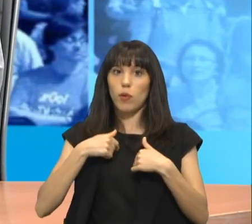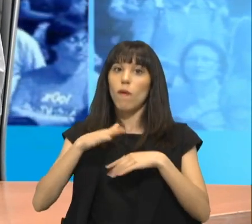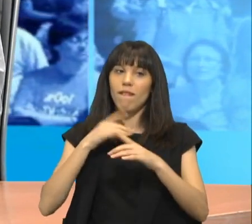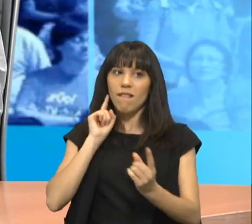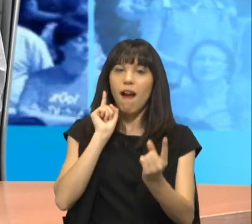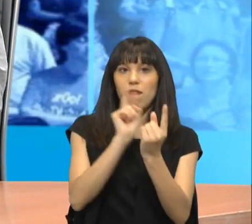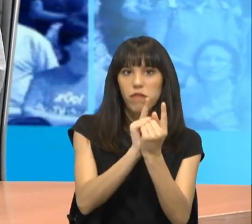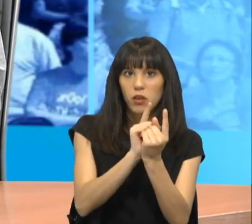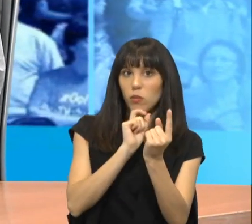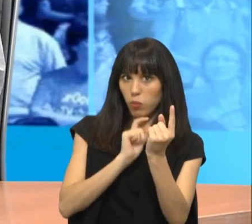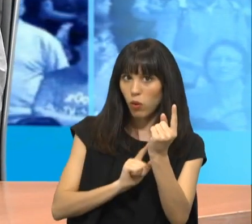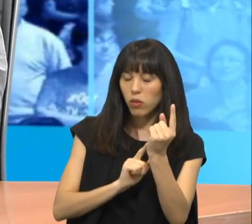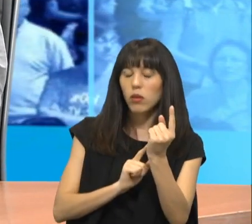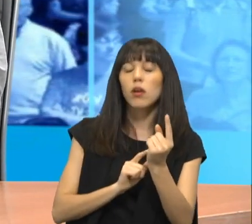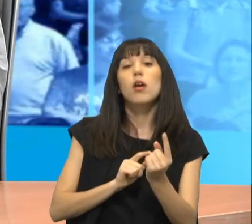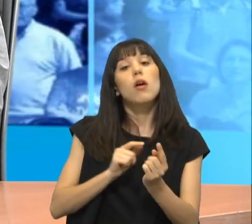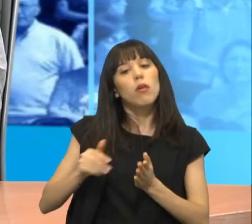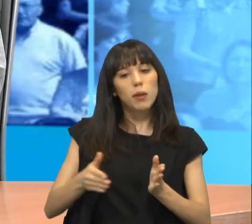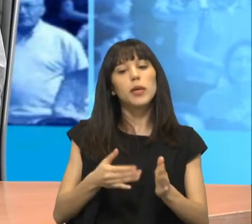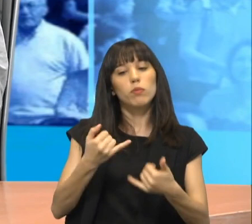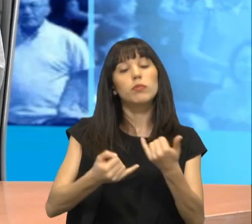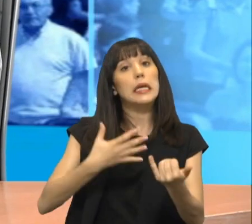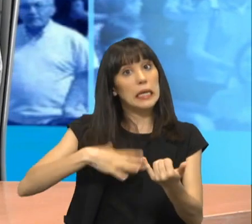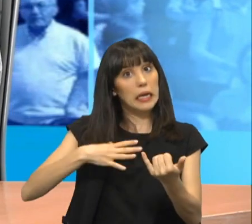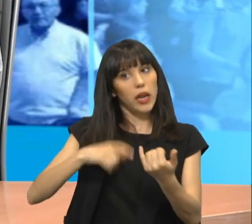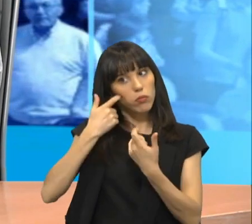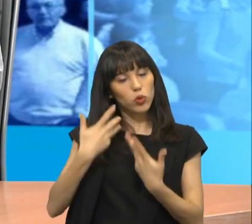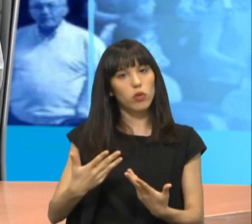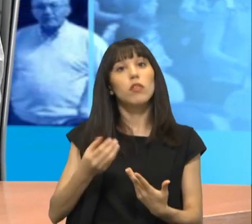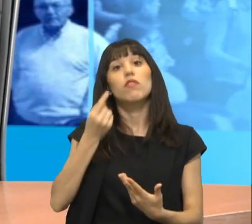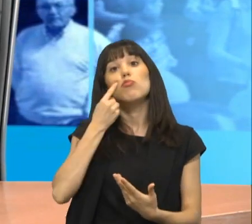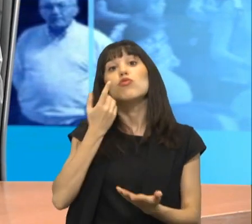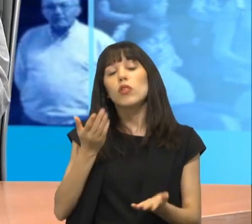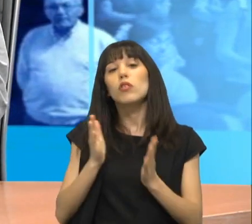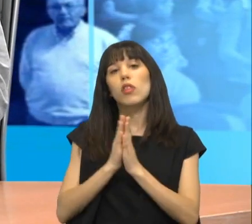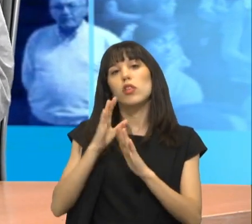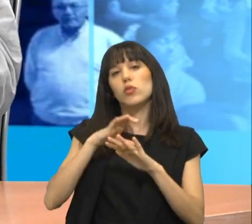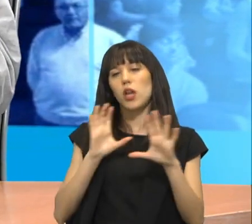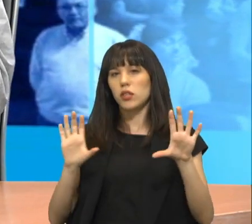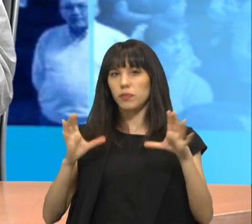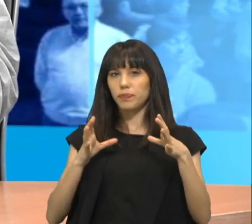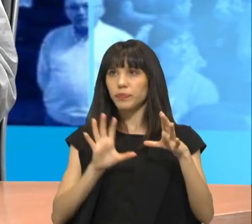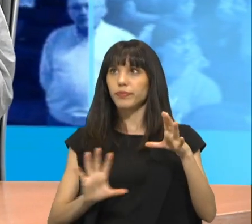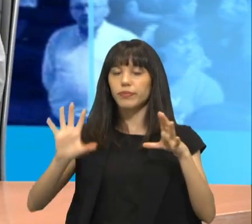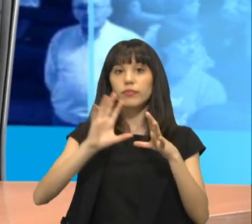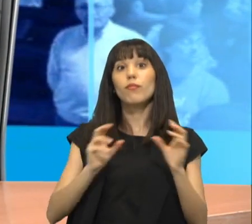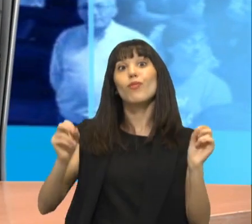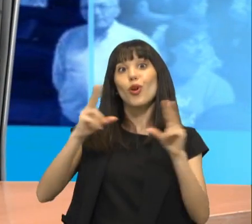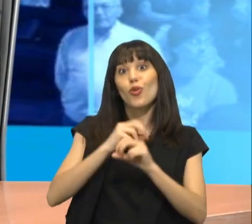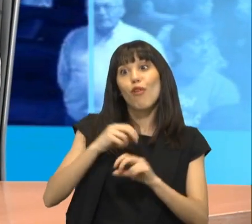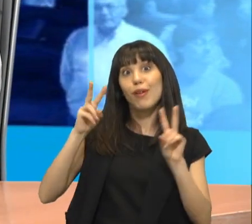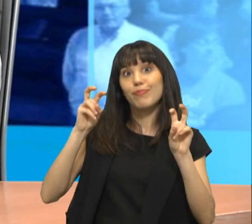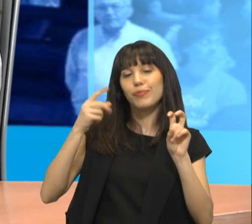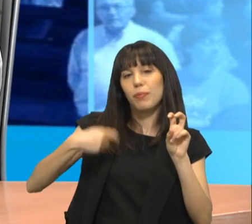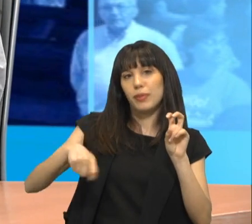caminho feito e há vontade disso. Vamos ver agora de que forma que as dioceses vão conseguir trabalhar em conjunto e que esta nova presidência da Conferência Episcopal, que